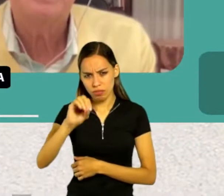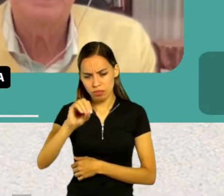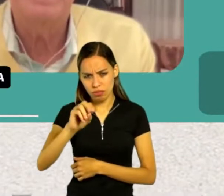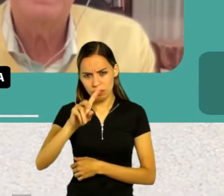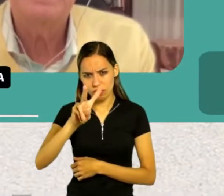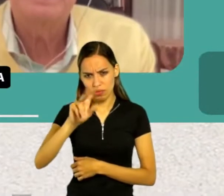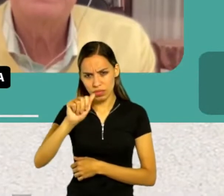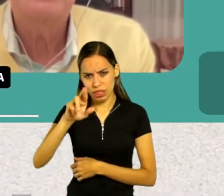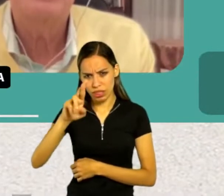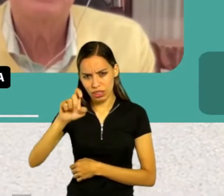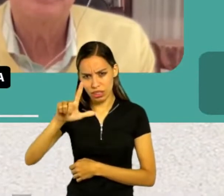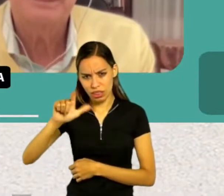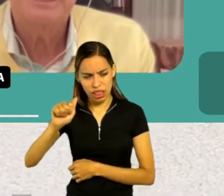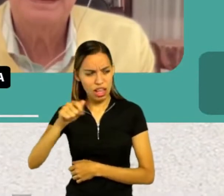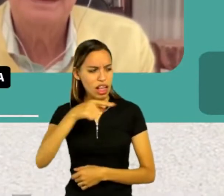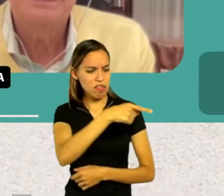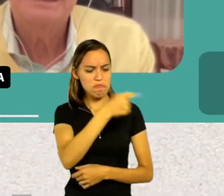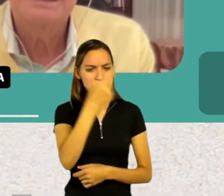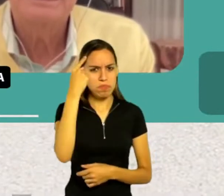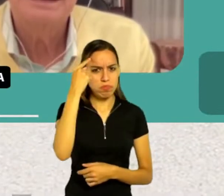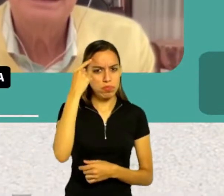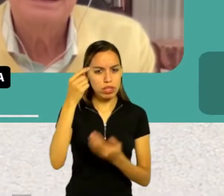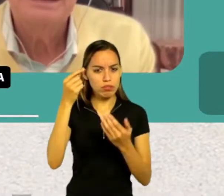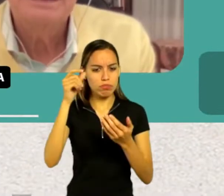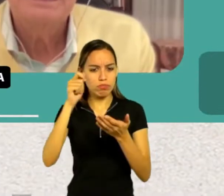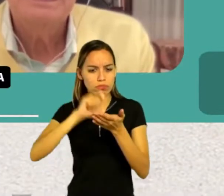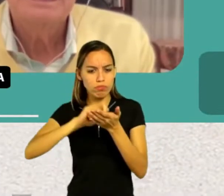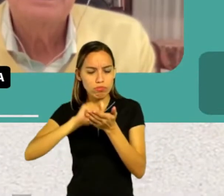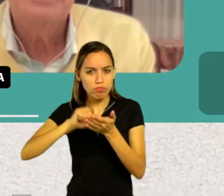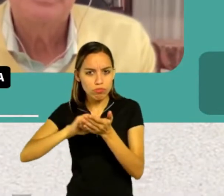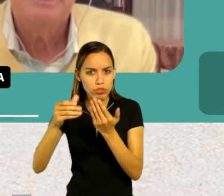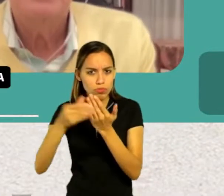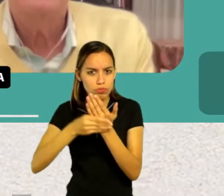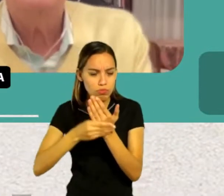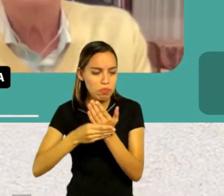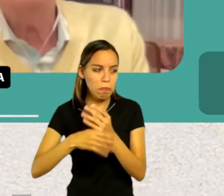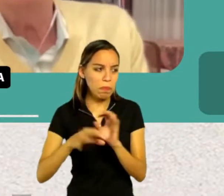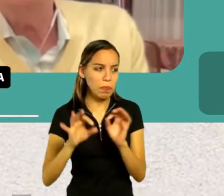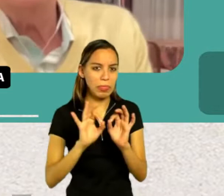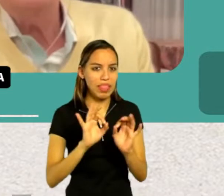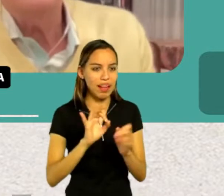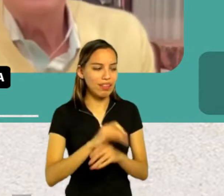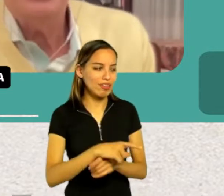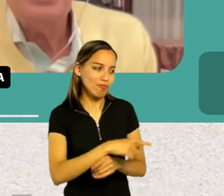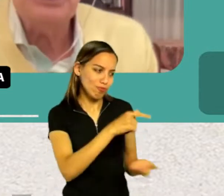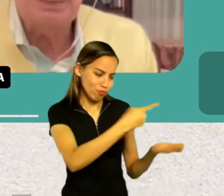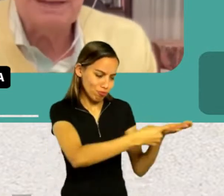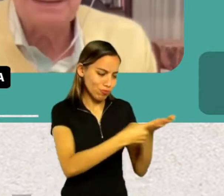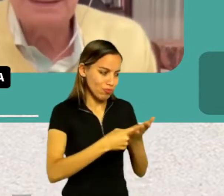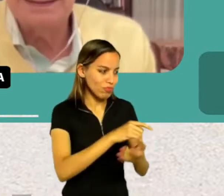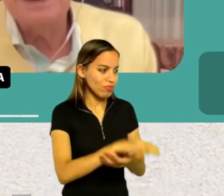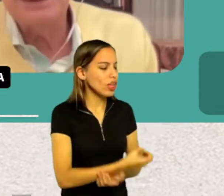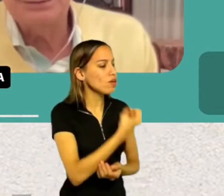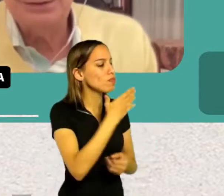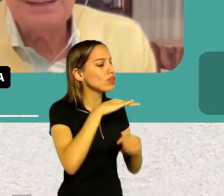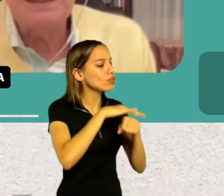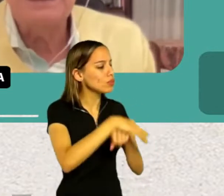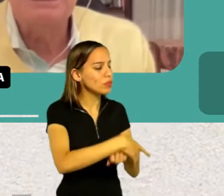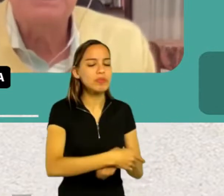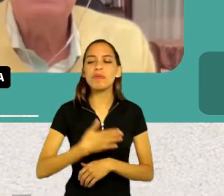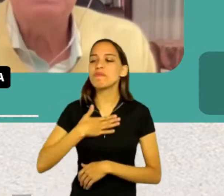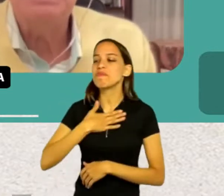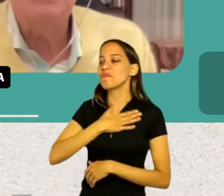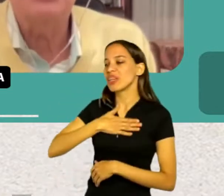E o Drauzio já participava de Sempre um Papo. Boa noite, Drauzio. Boa noite, Afonso. Um prazer estar aqui com